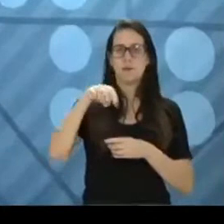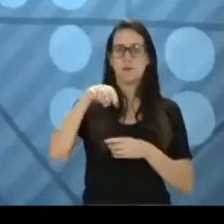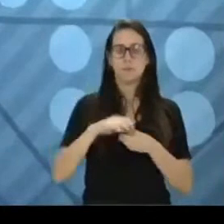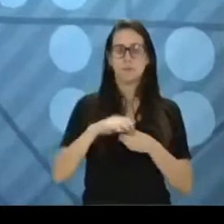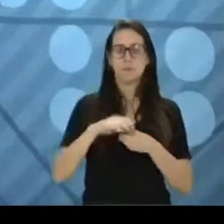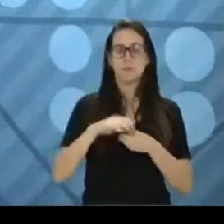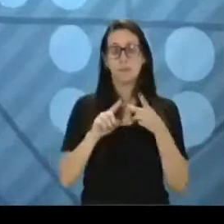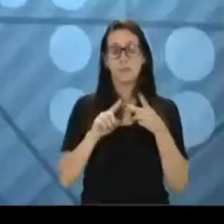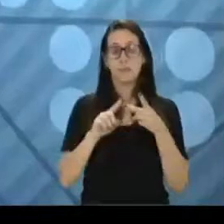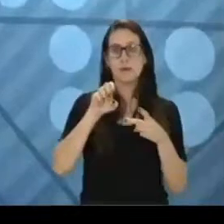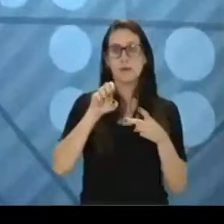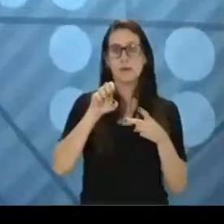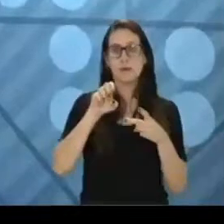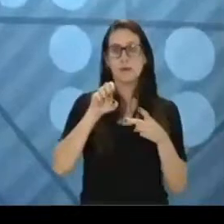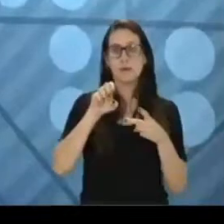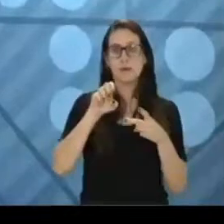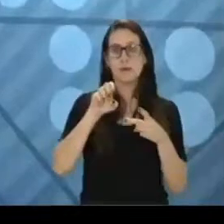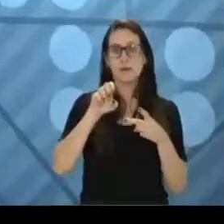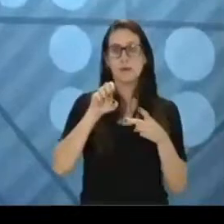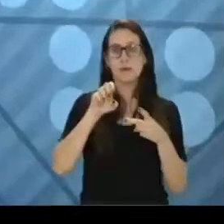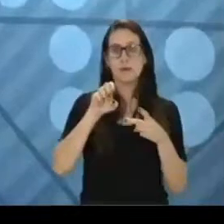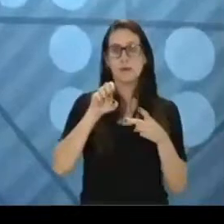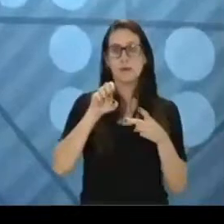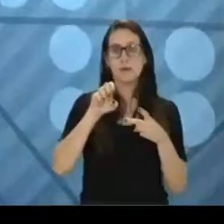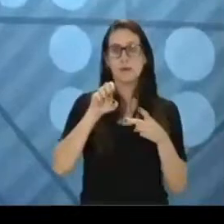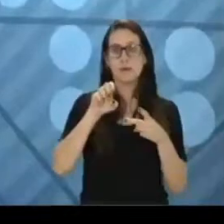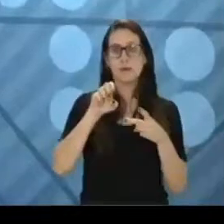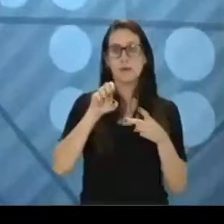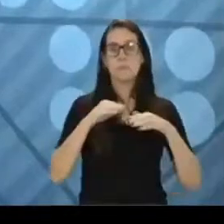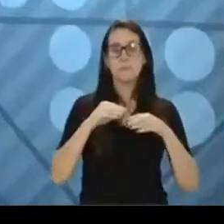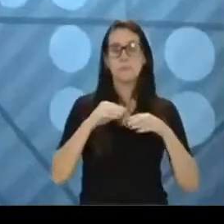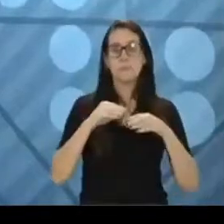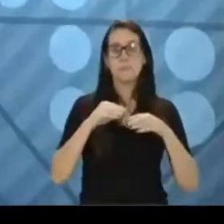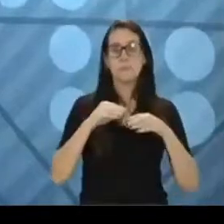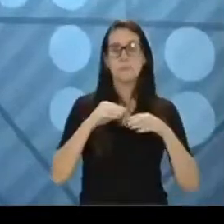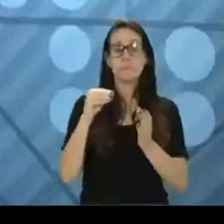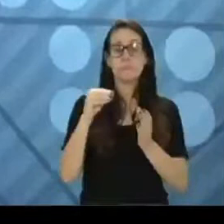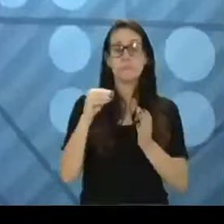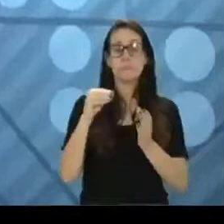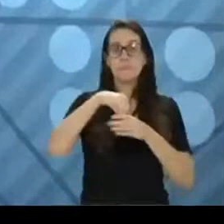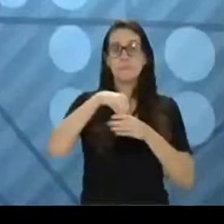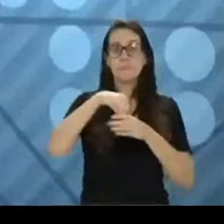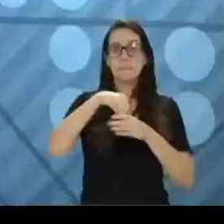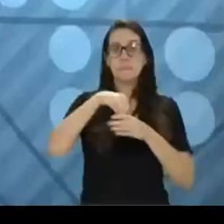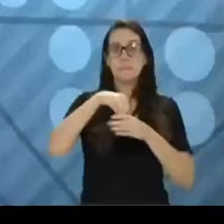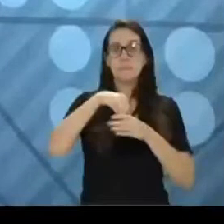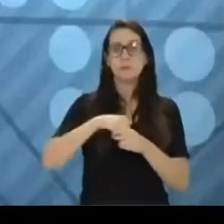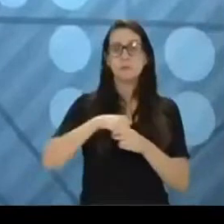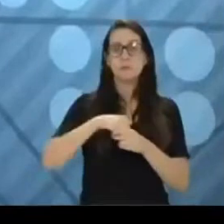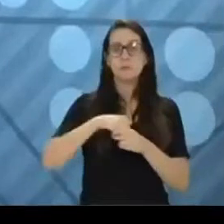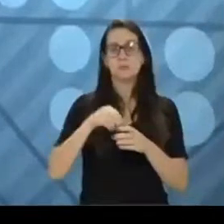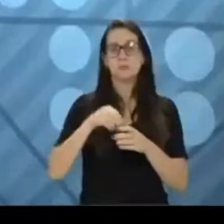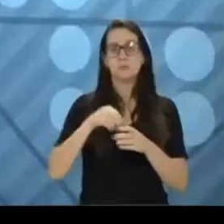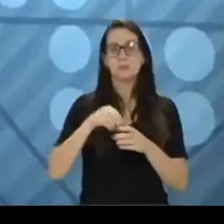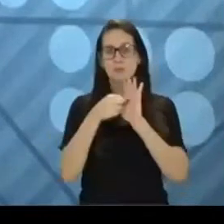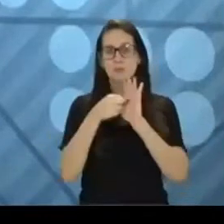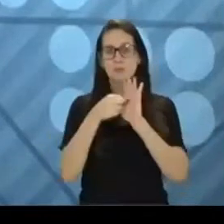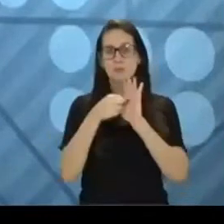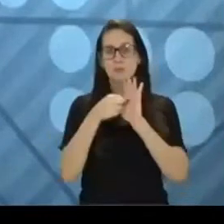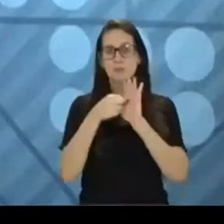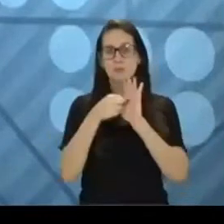pouco, enquanto que nas células eucariontes esse material ele fica reservado ali na região do núcleo, e nós temos o citoplasma, que é